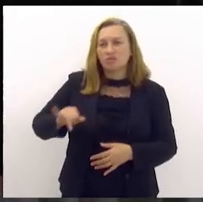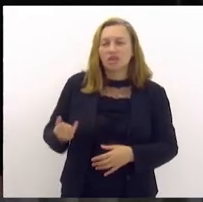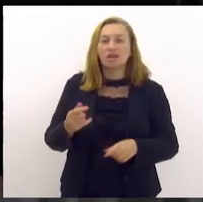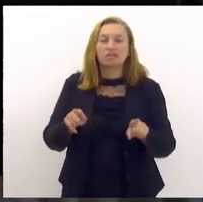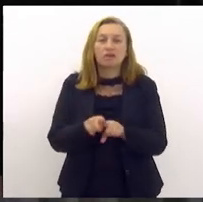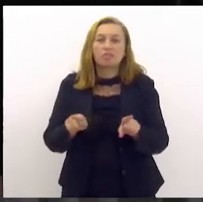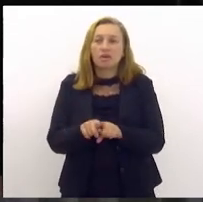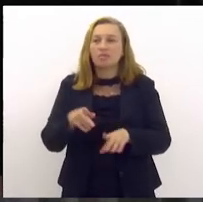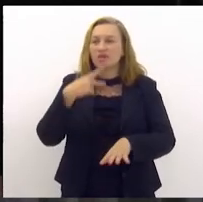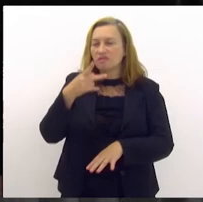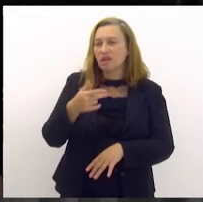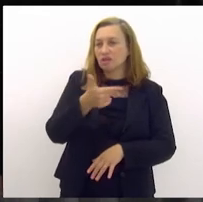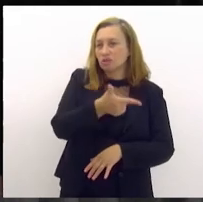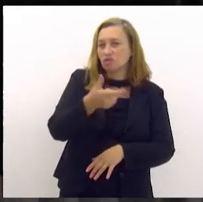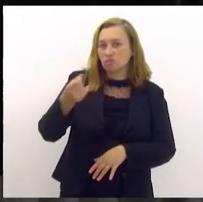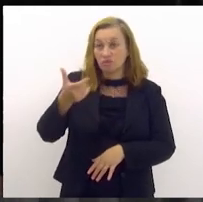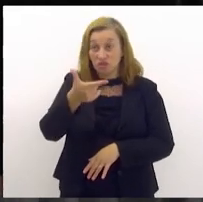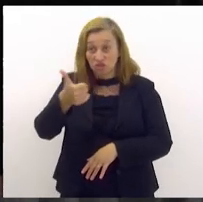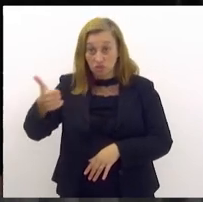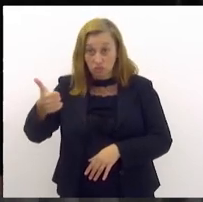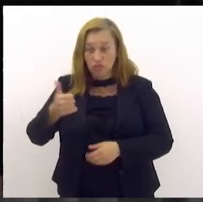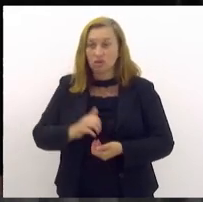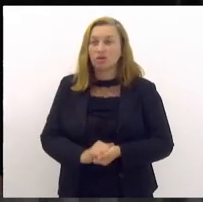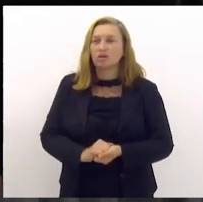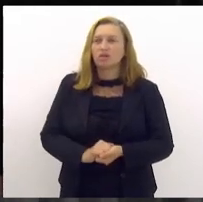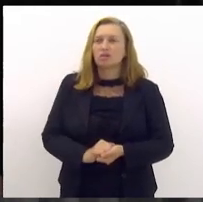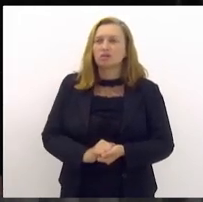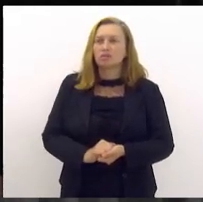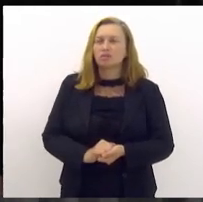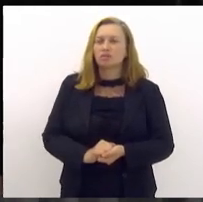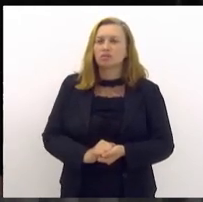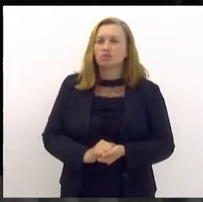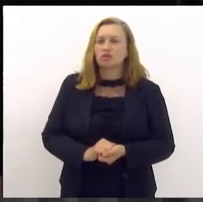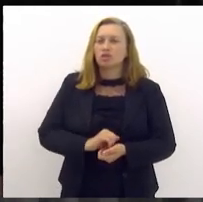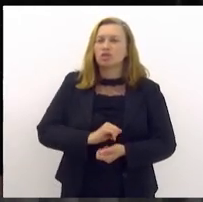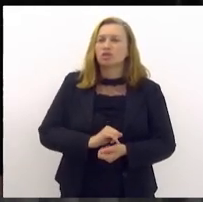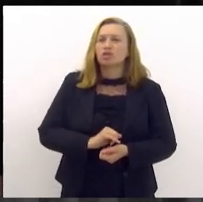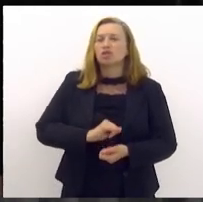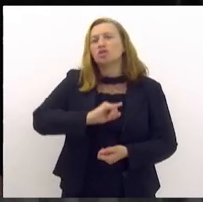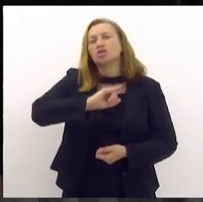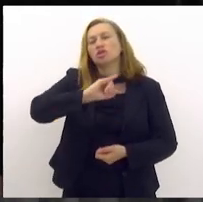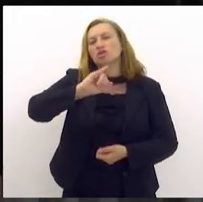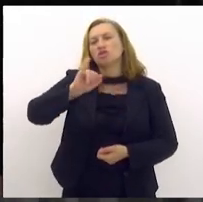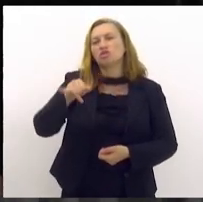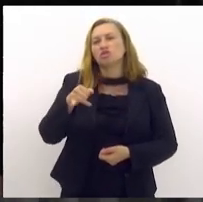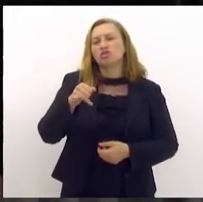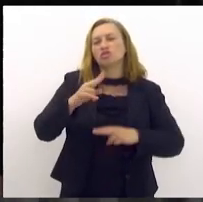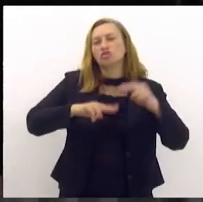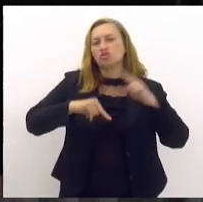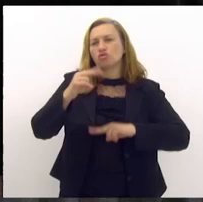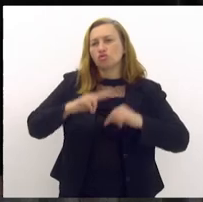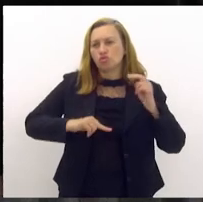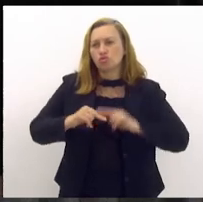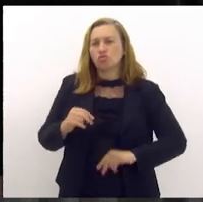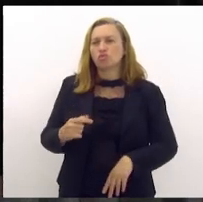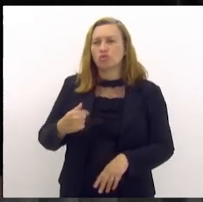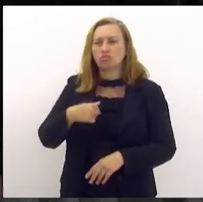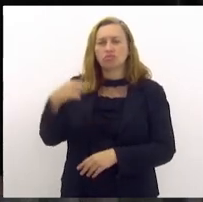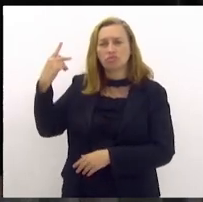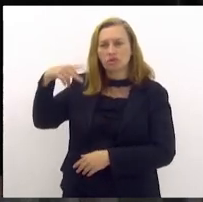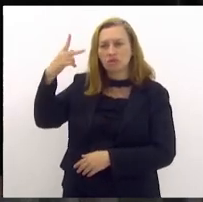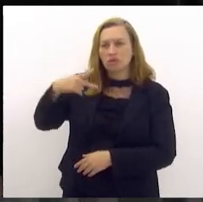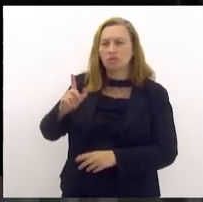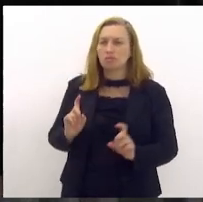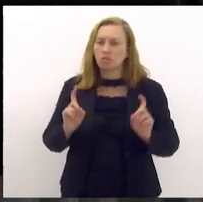para dizer que em 2021, em junho de 2021, para sermos mais exatos, ainda como vereador, o